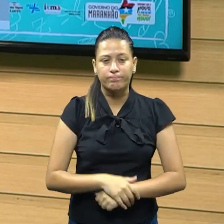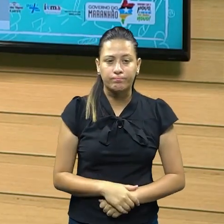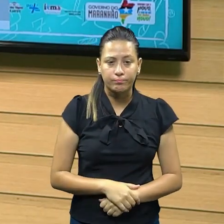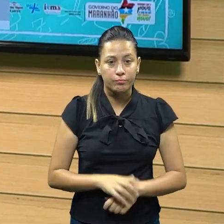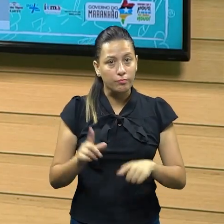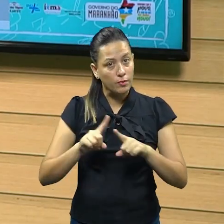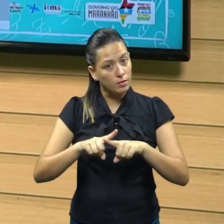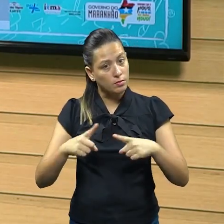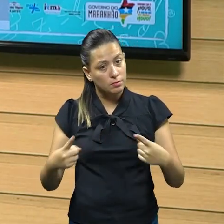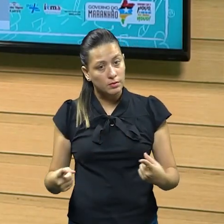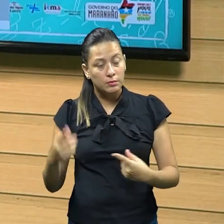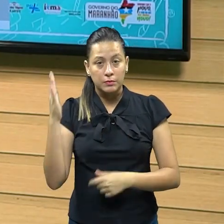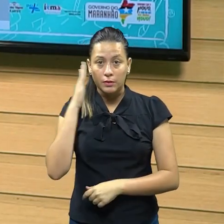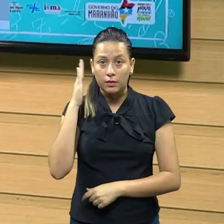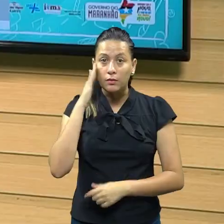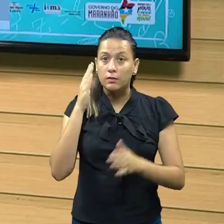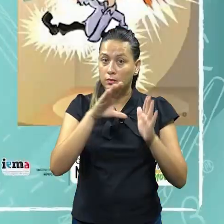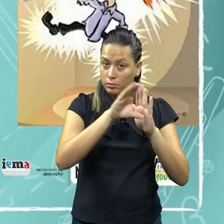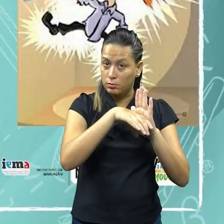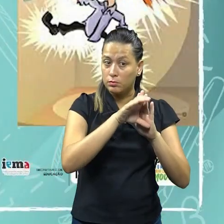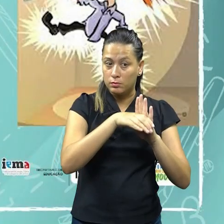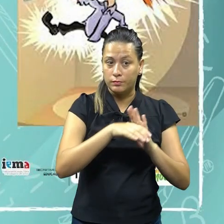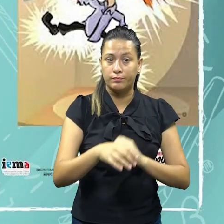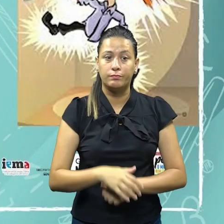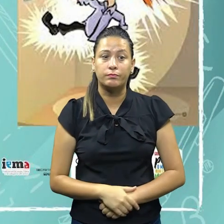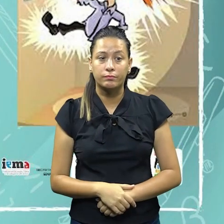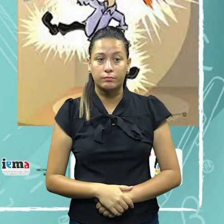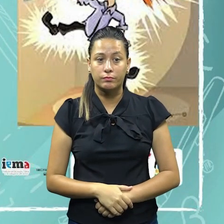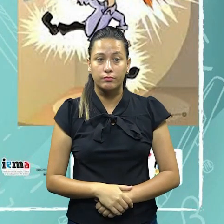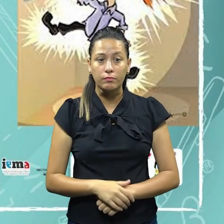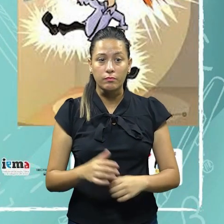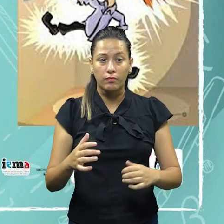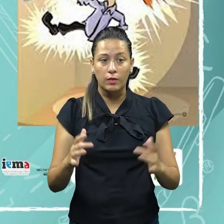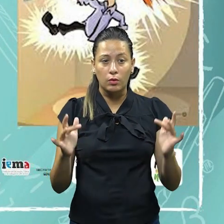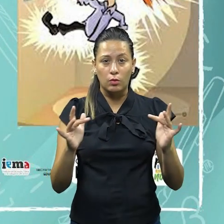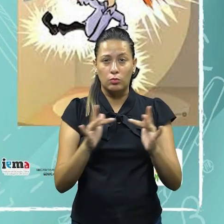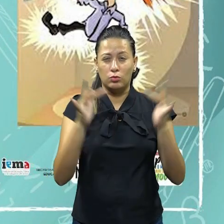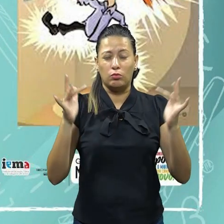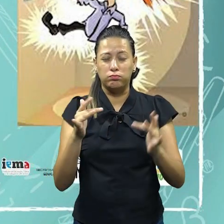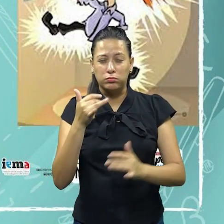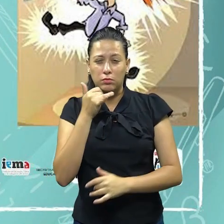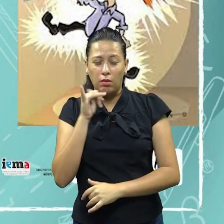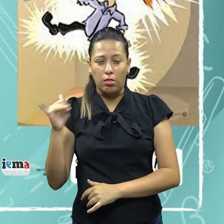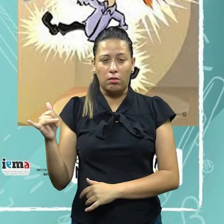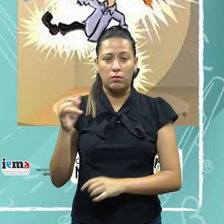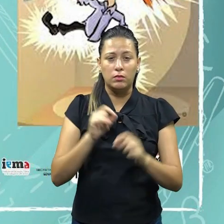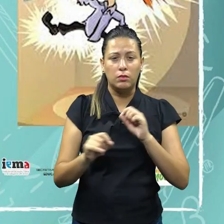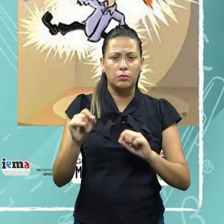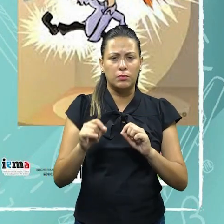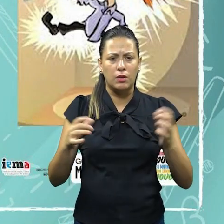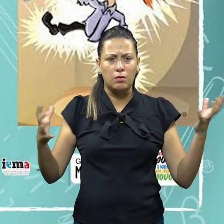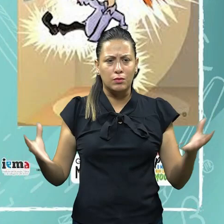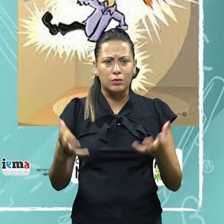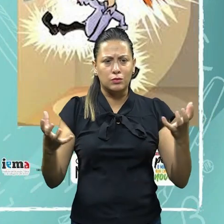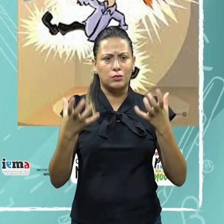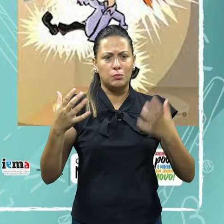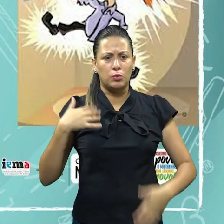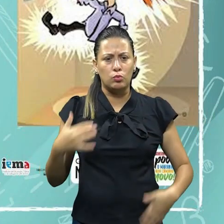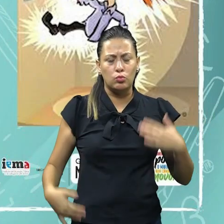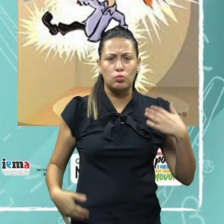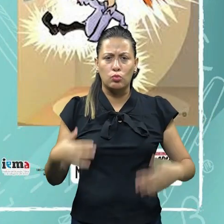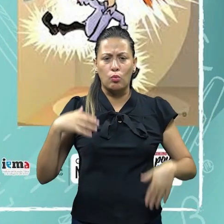precisa entender alguns conceitos. O choque elétrico. O choque elétrico é um estímulo rápido no corpo